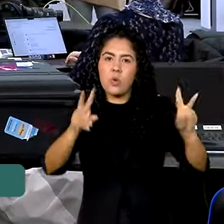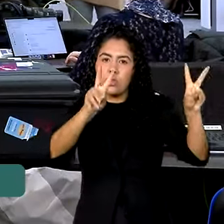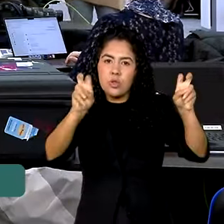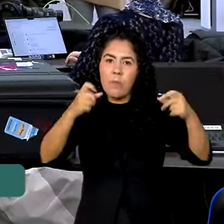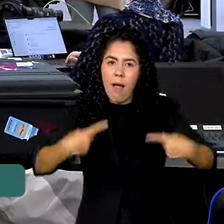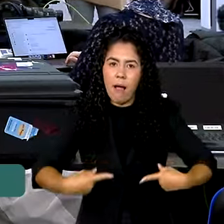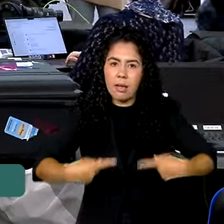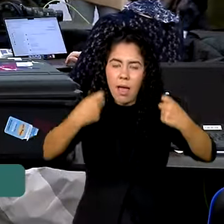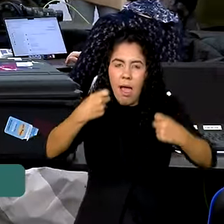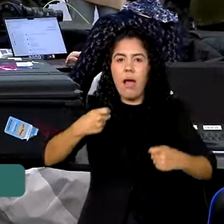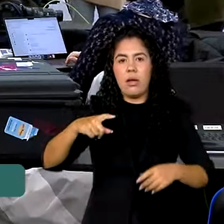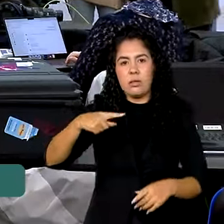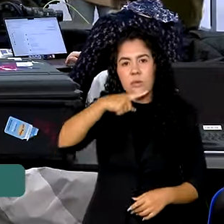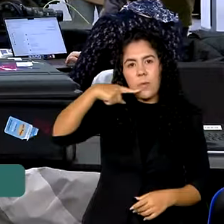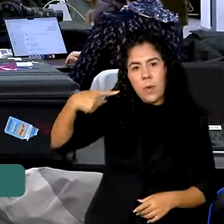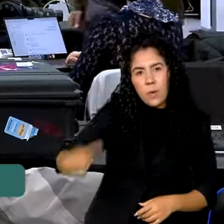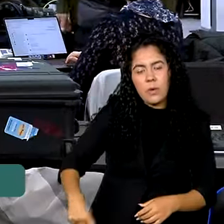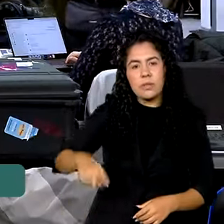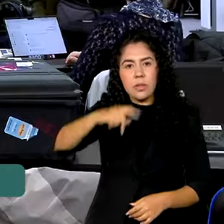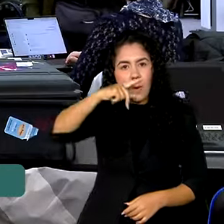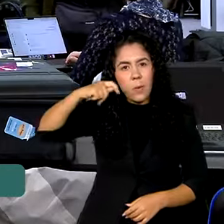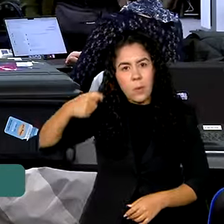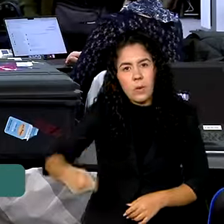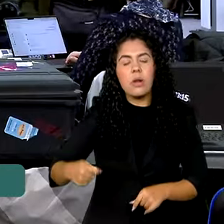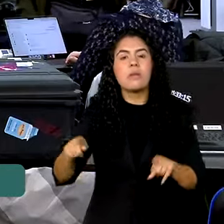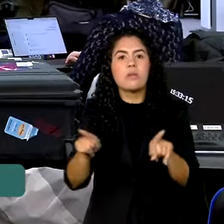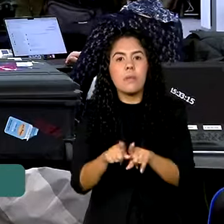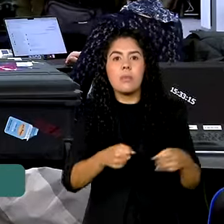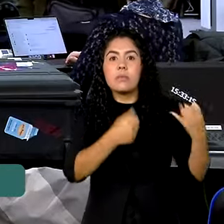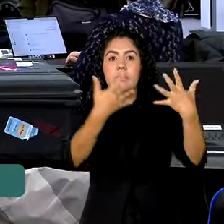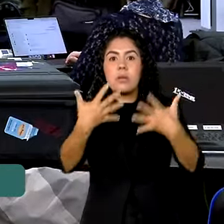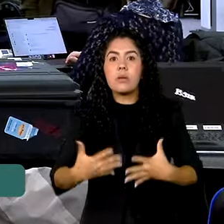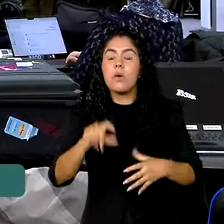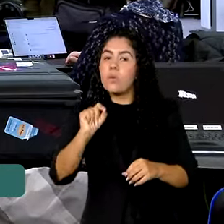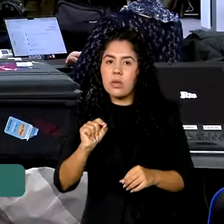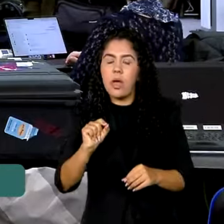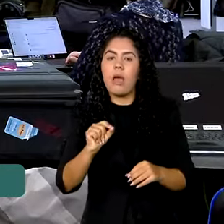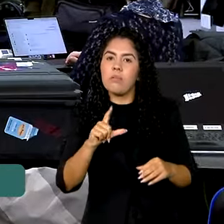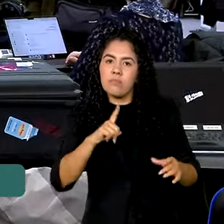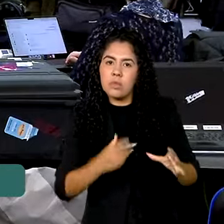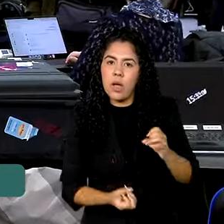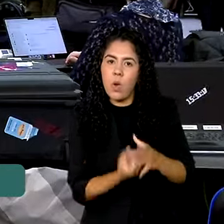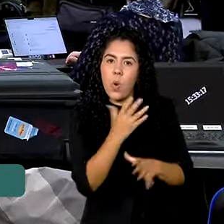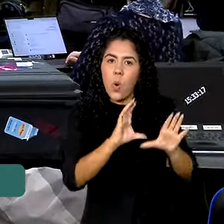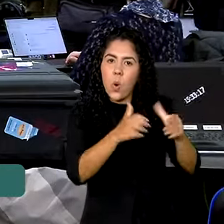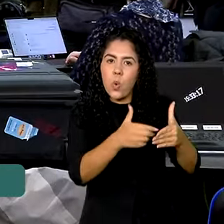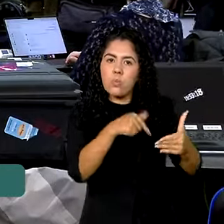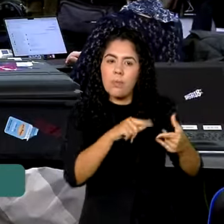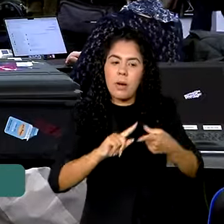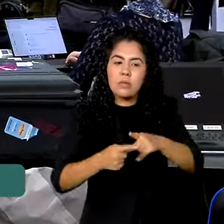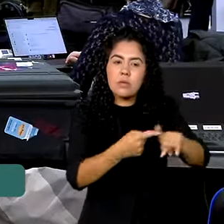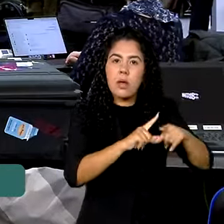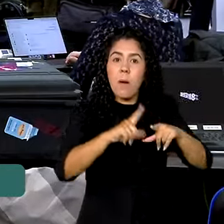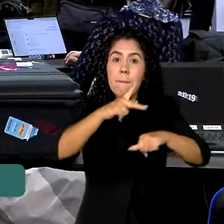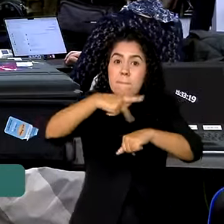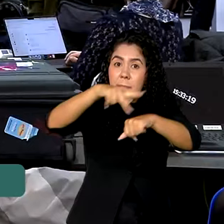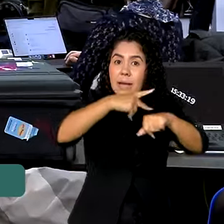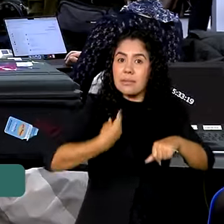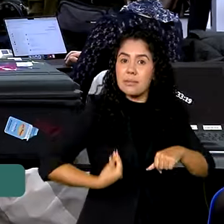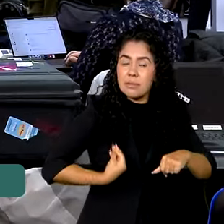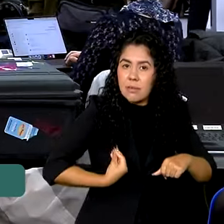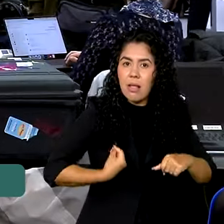e reiterou que o Brasil com mais 11 países formaram um grupo para dialogar com as nações em guerra e encontrar uma